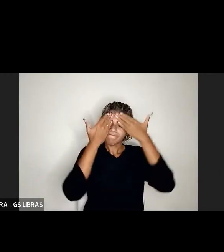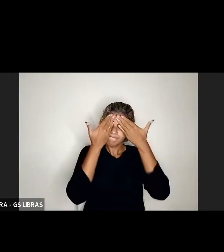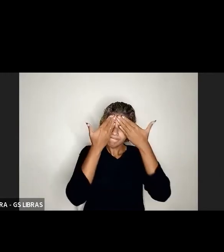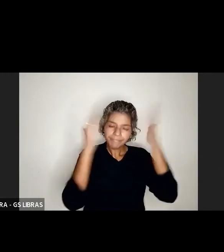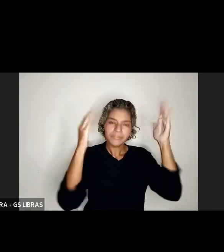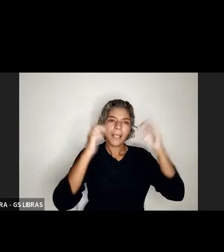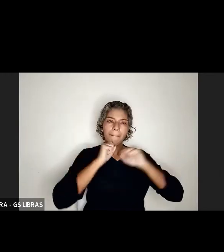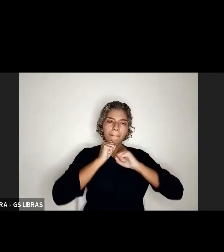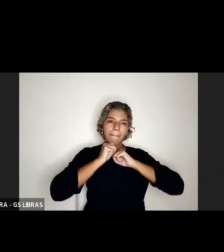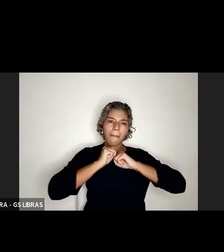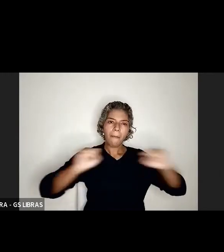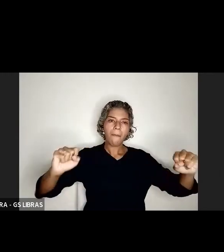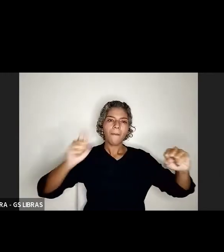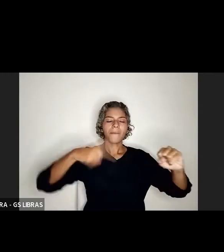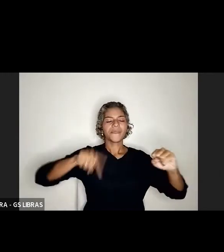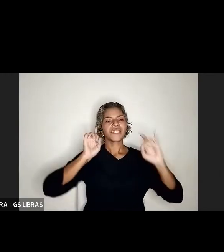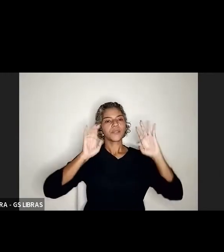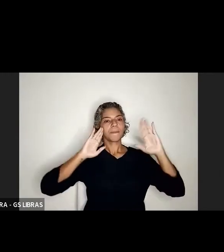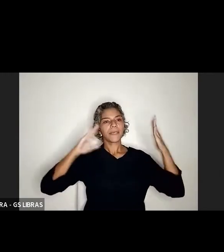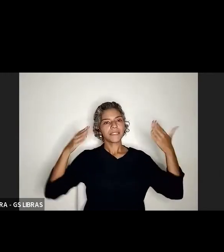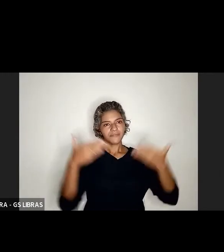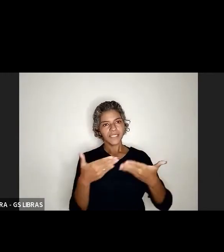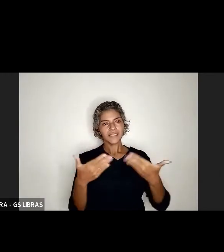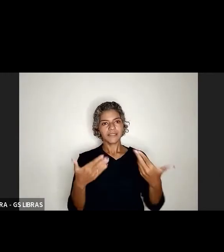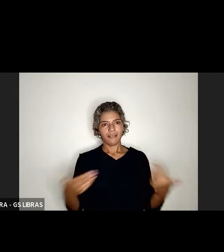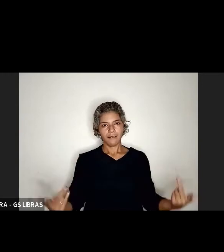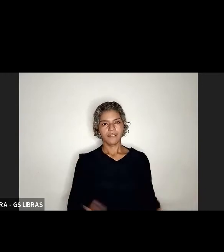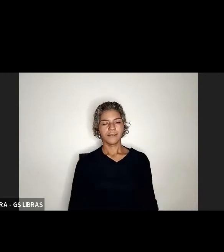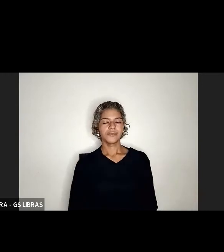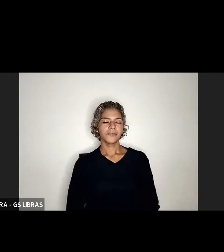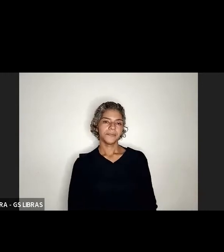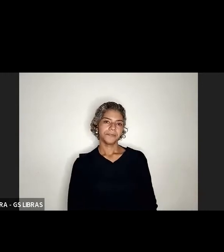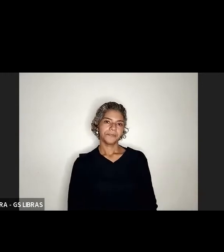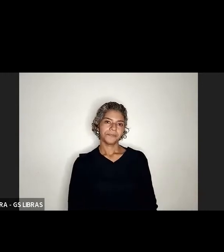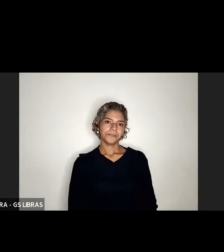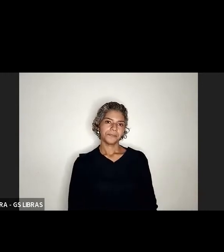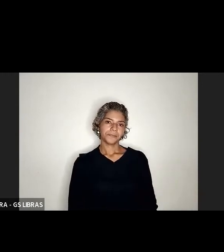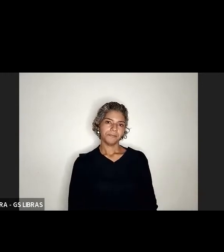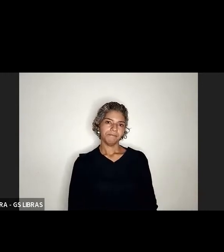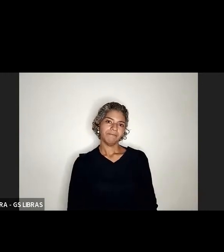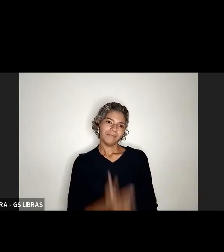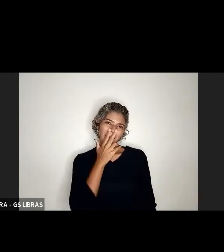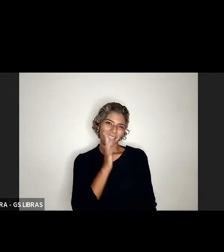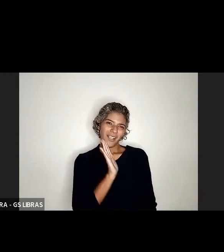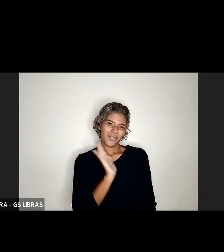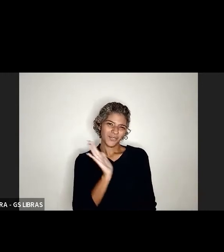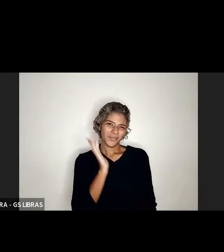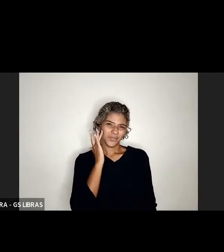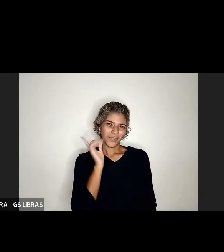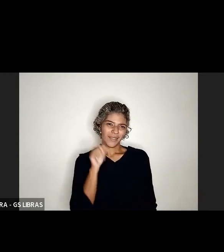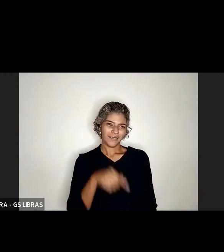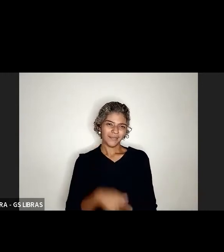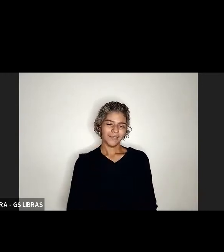suas especificidades, né, e tudo mais, né? Enfim. Acho que é isso que eu queria falar um pouquinho, Vanessa.